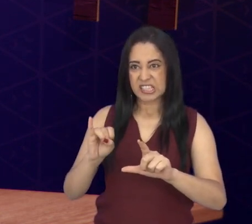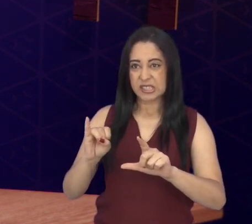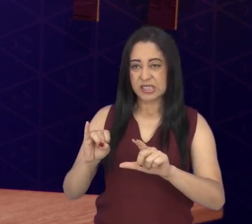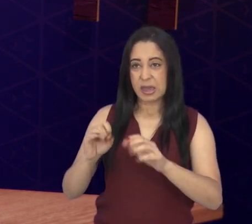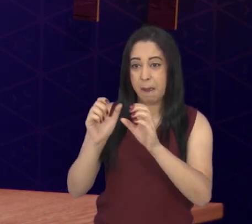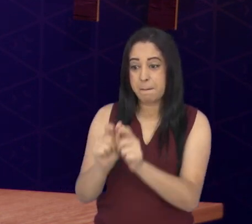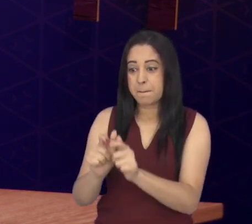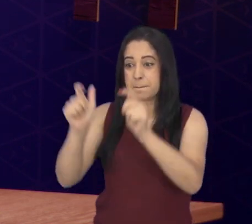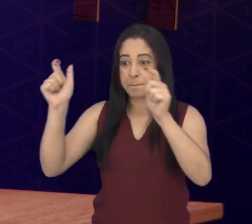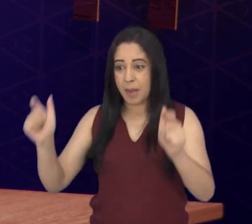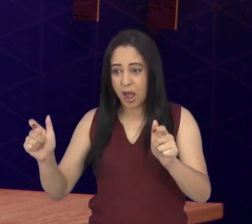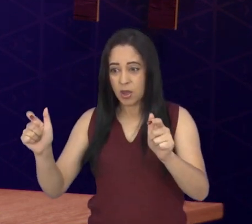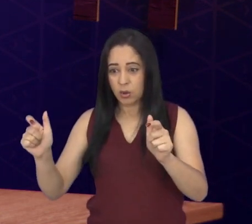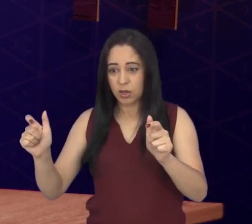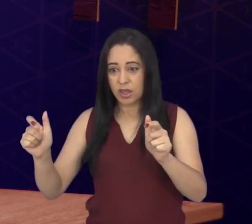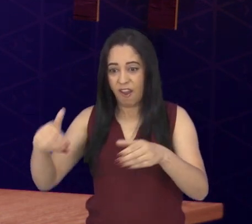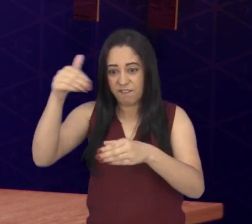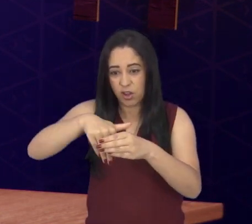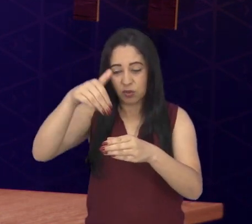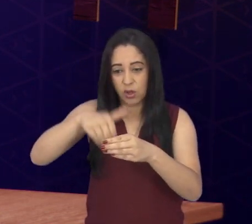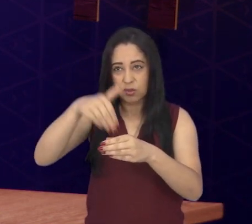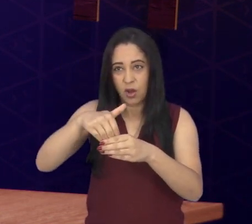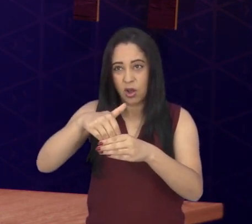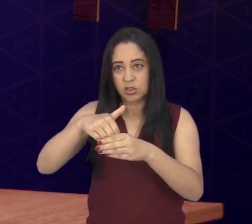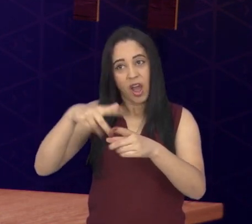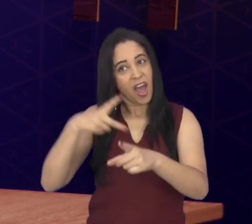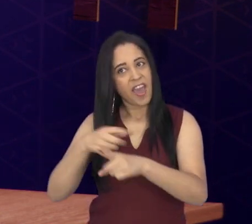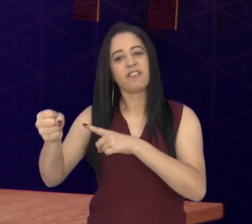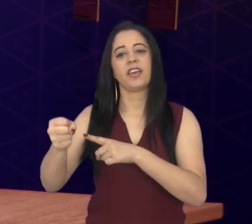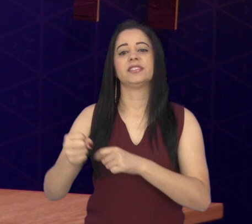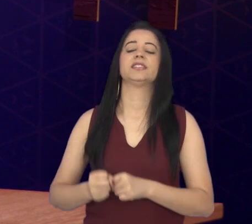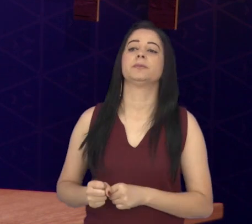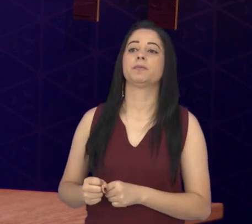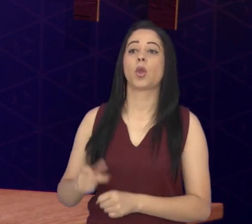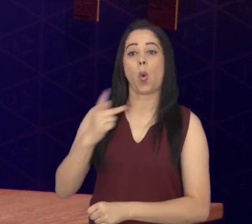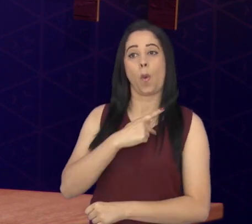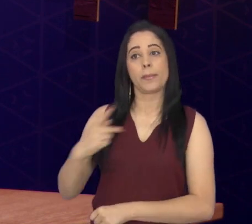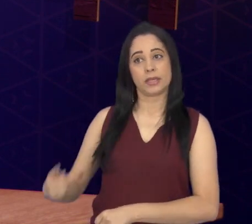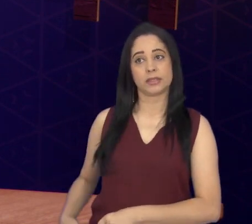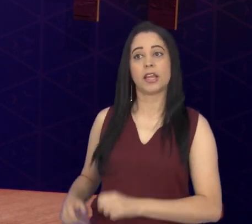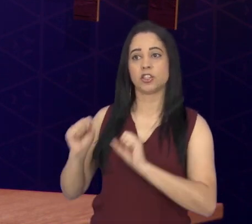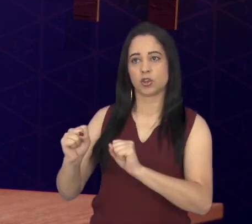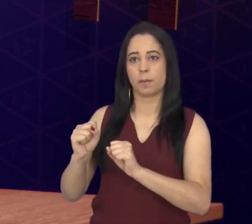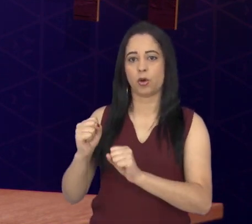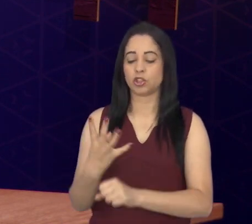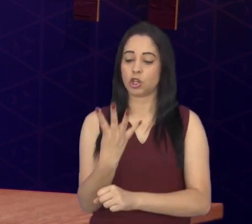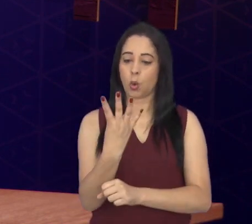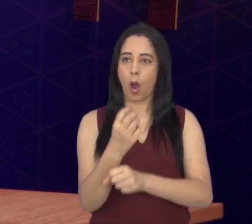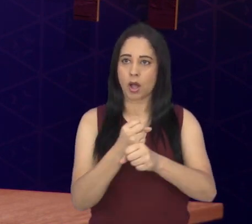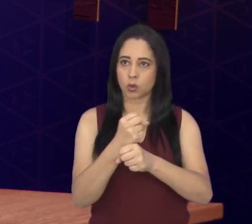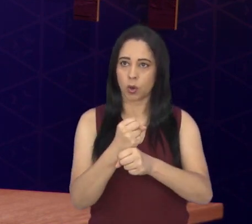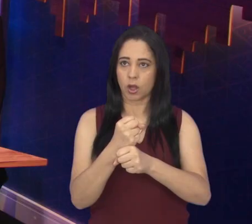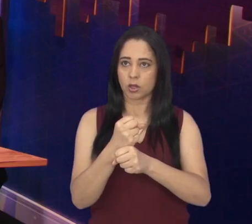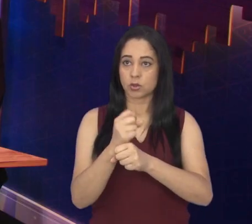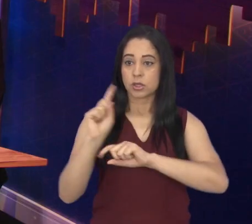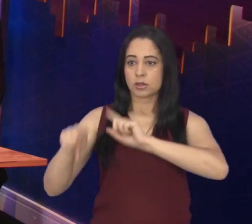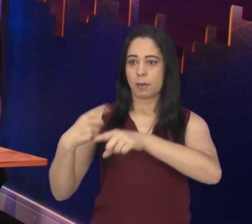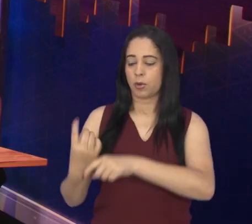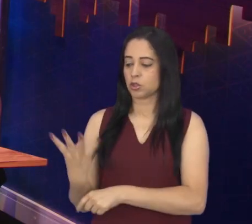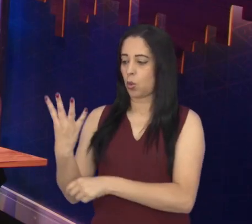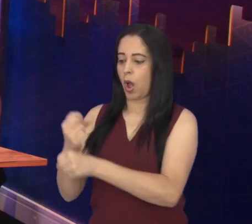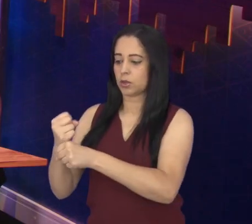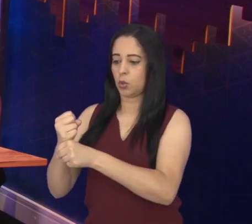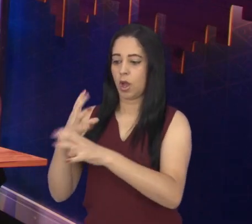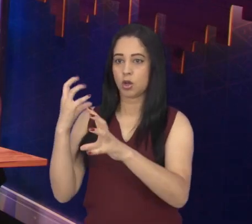ganha. Esse é como funciona aqui. O presidente do Brasil, ele pode ser reeleito uma vez consecutiva. Exatamente, né? Somando aí no